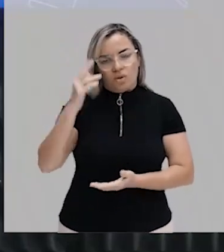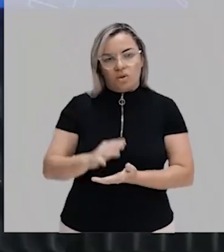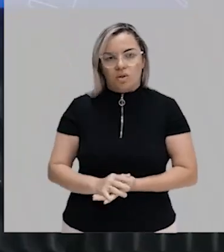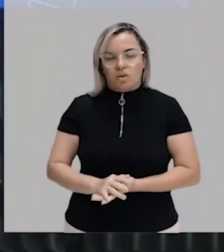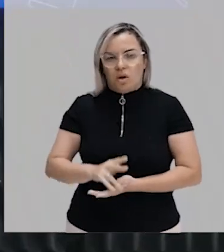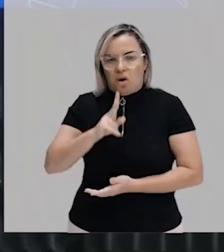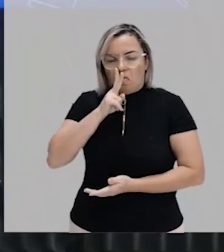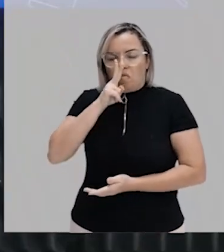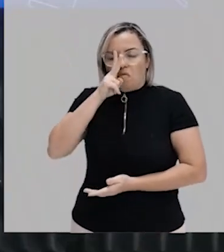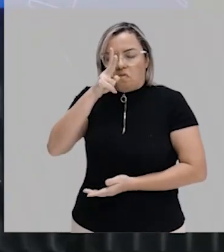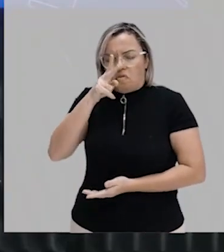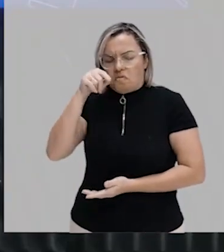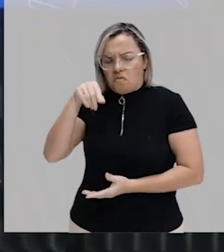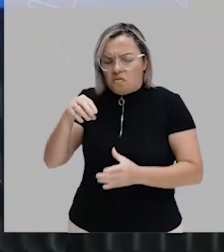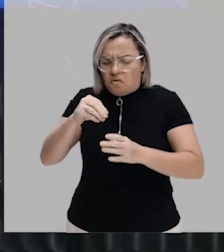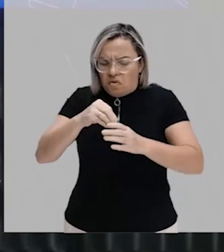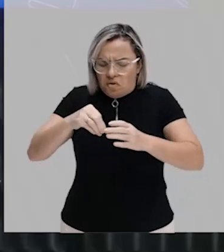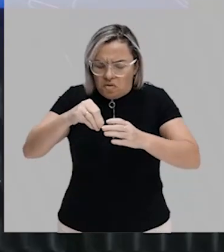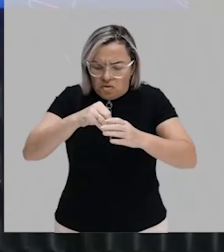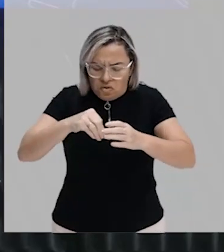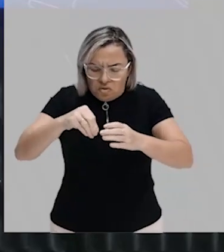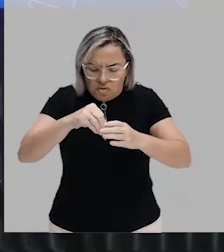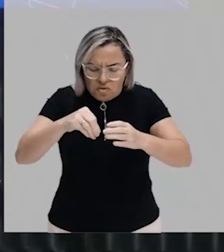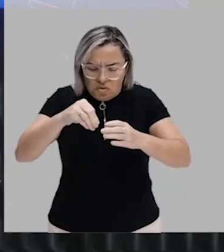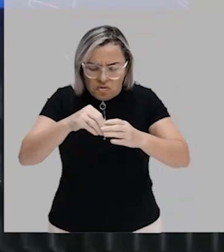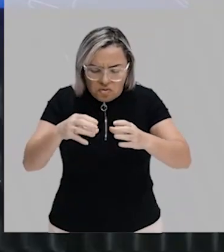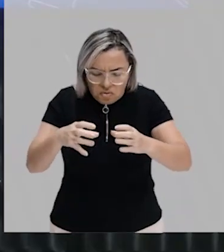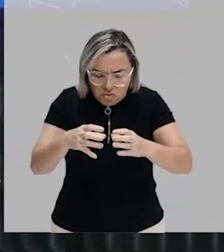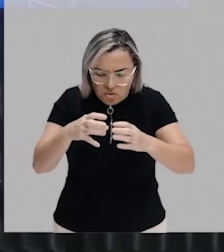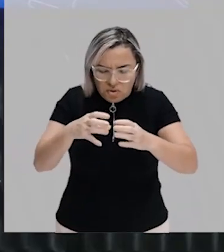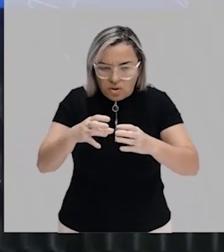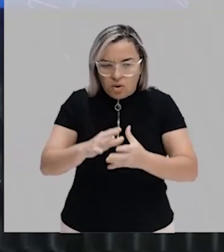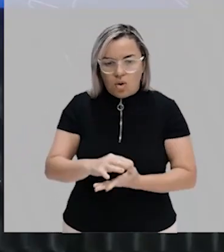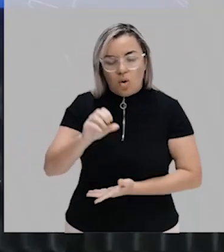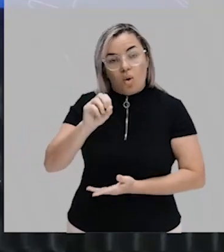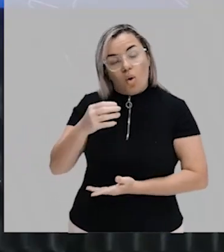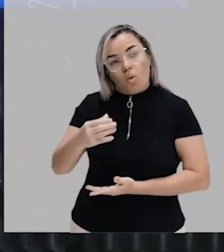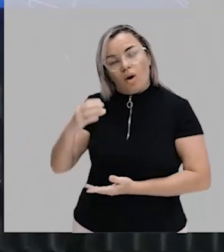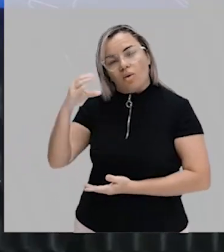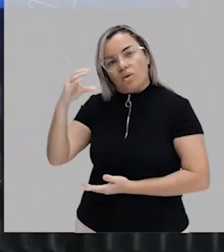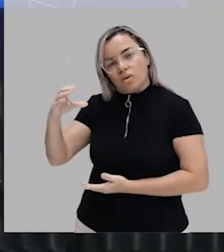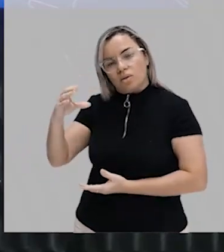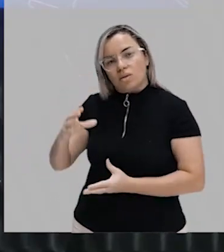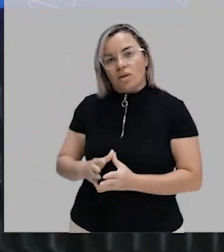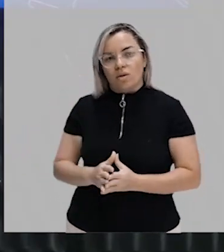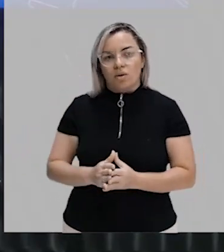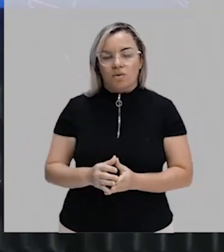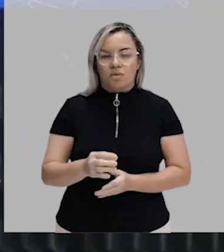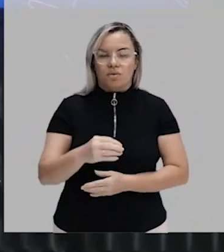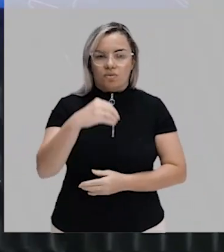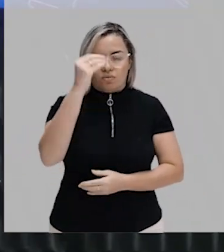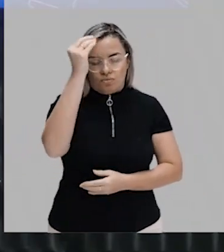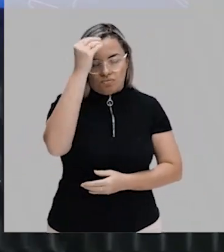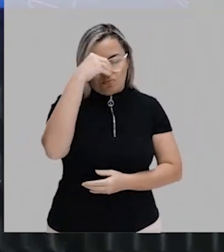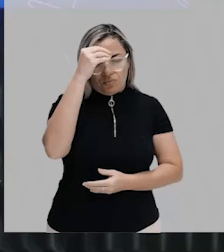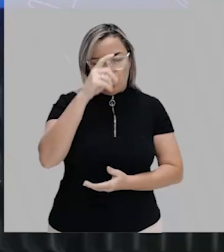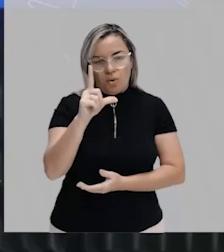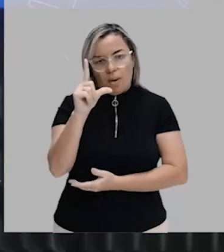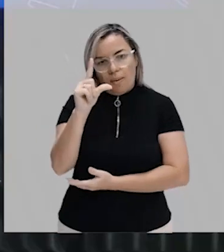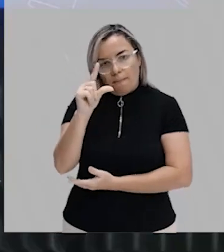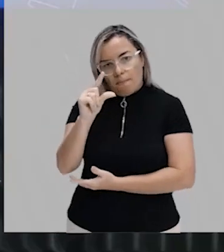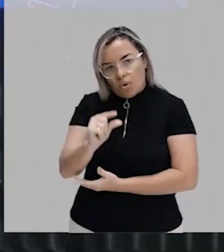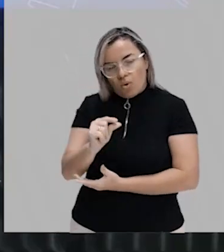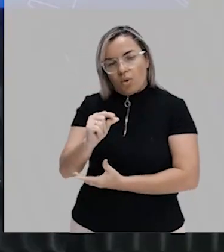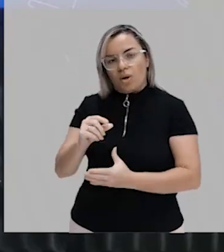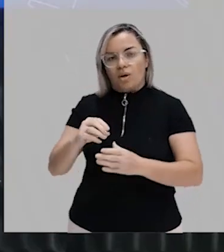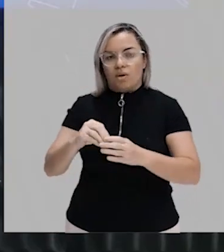forte, ou seja, ele está muito concentrado, ou o suco está fraco, diluído, está com uma baixa